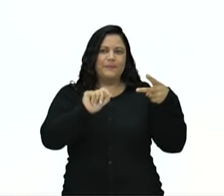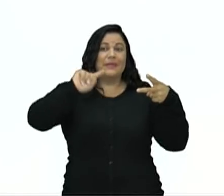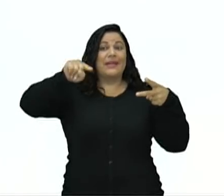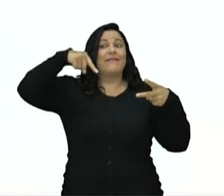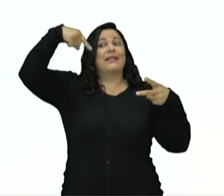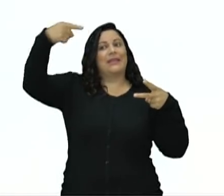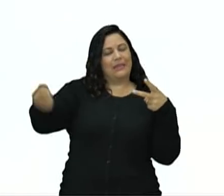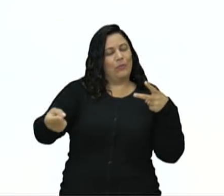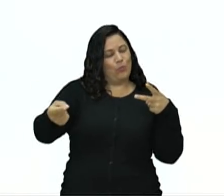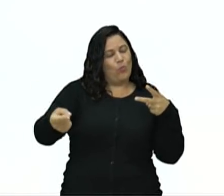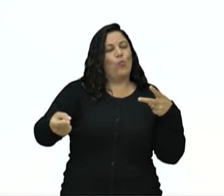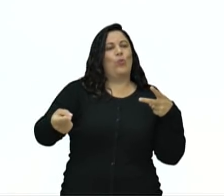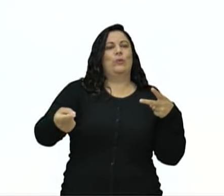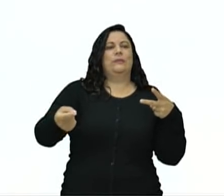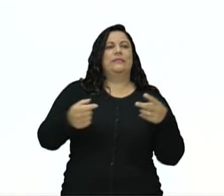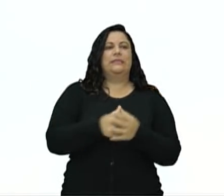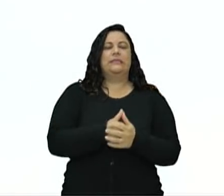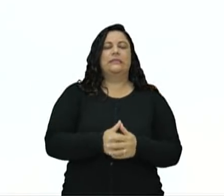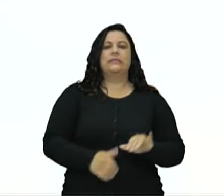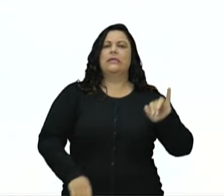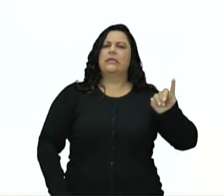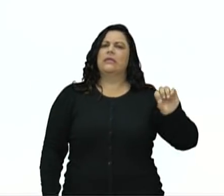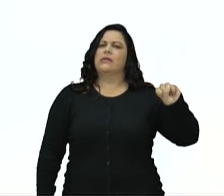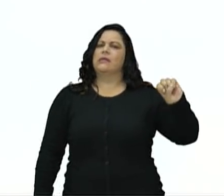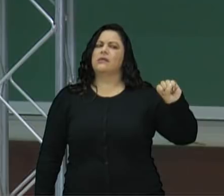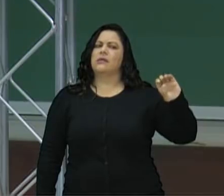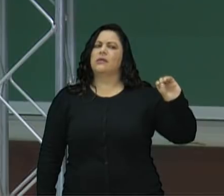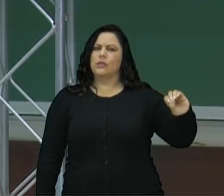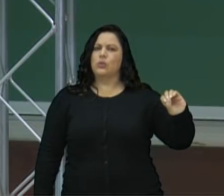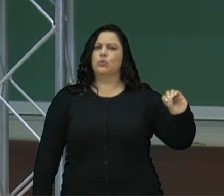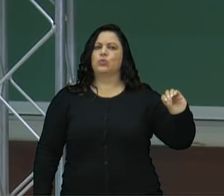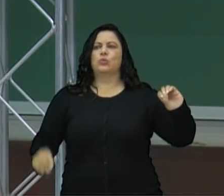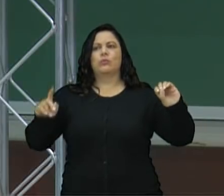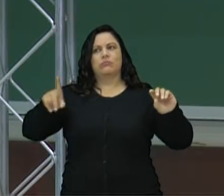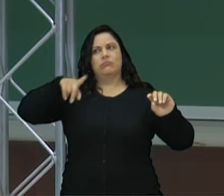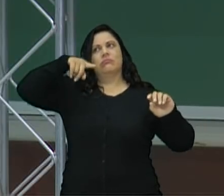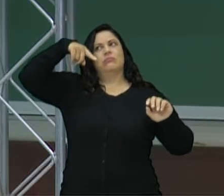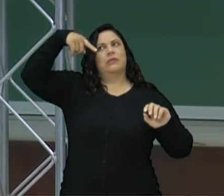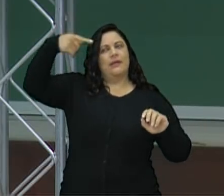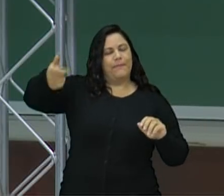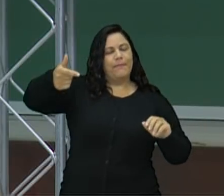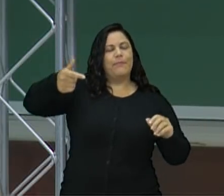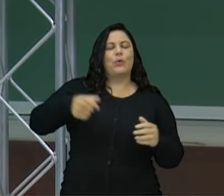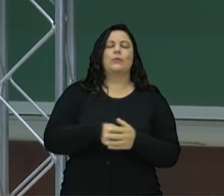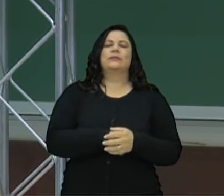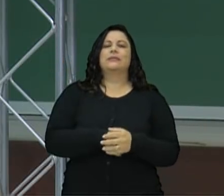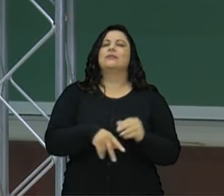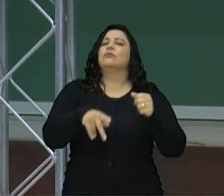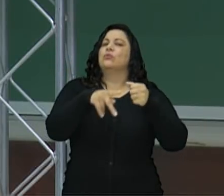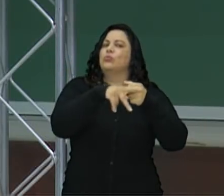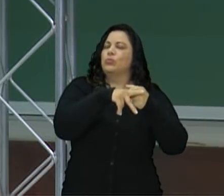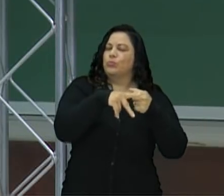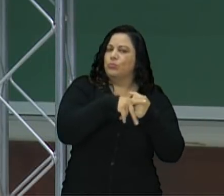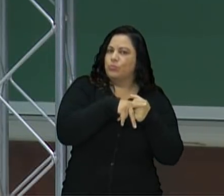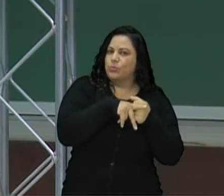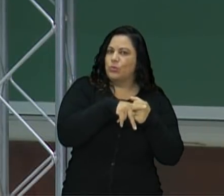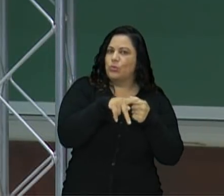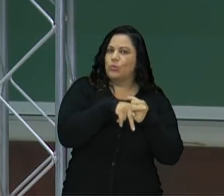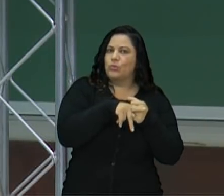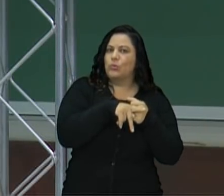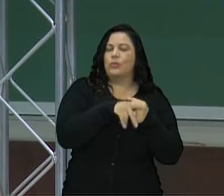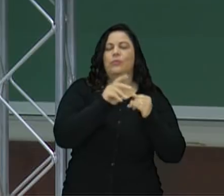ela diz, acho desnecessário isso o quê? Agora que vem após o pronome isso, então é uma catáfora, porque vem depois da